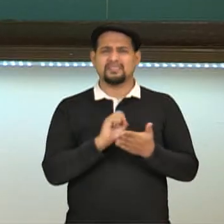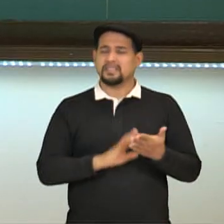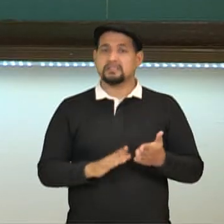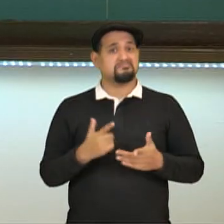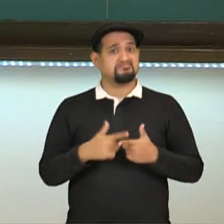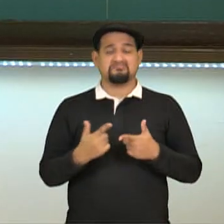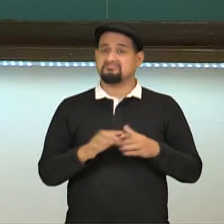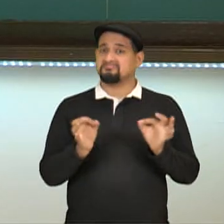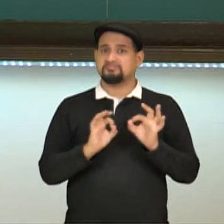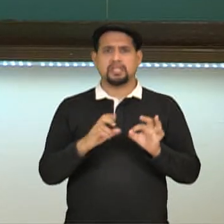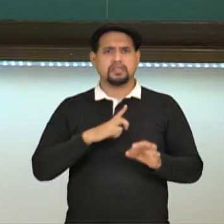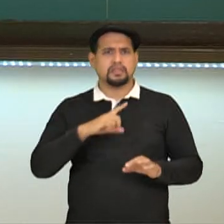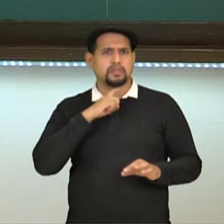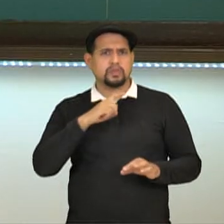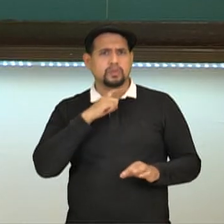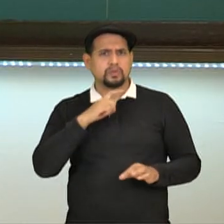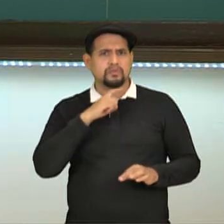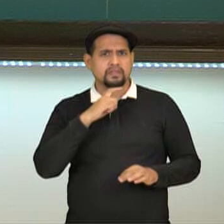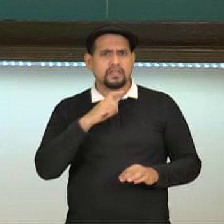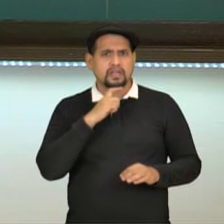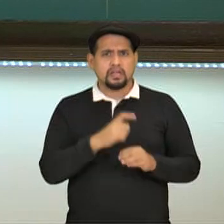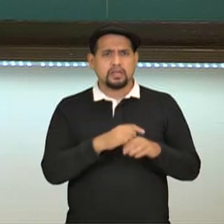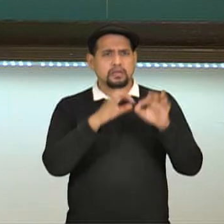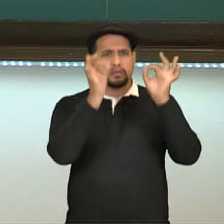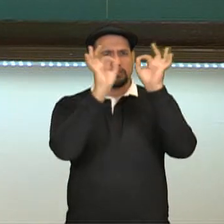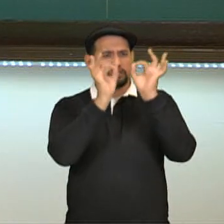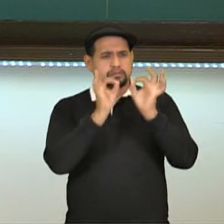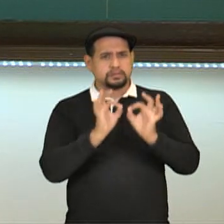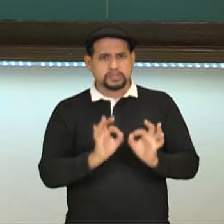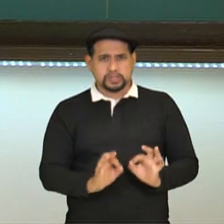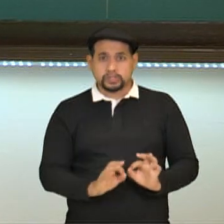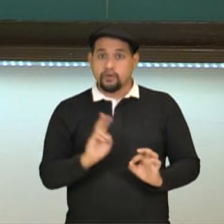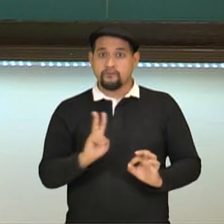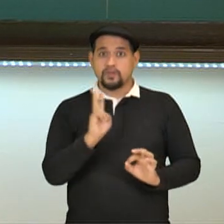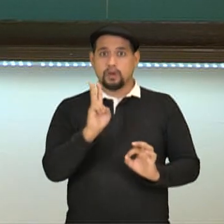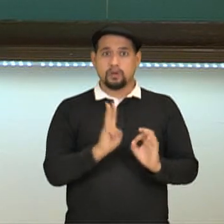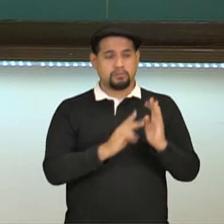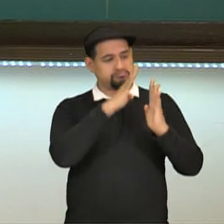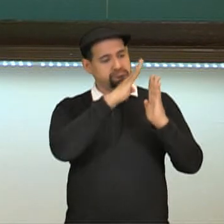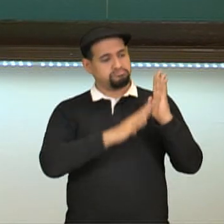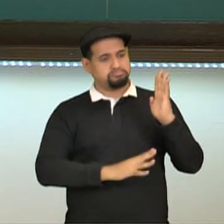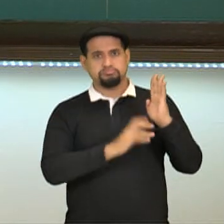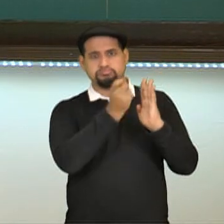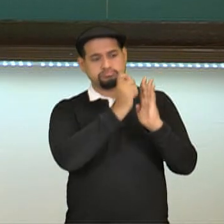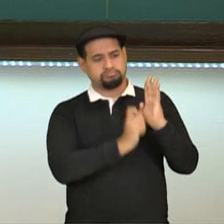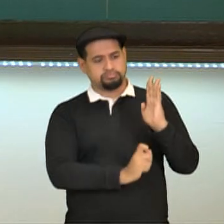tem problema. Se você tem dúvida, monta aquele quadro de valor e lugar que ele